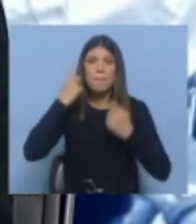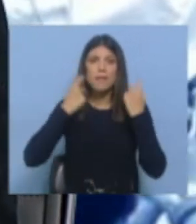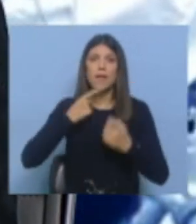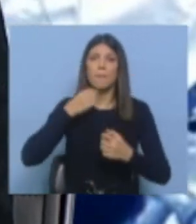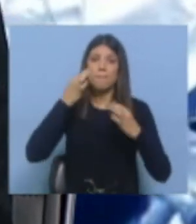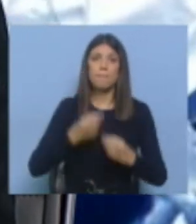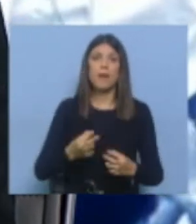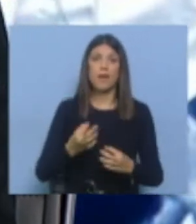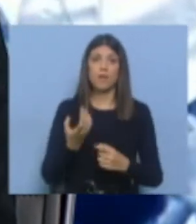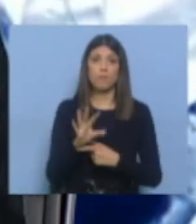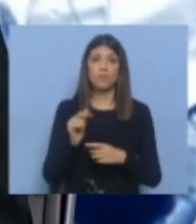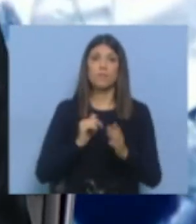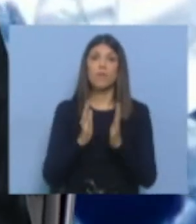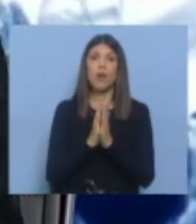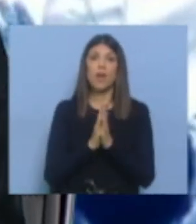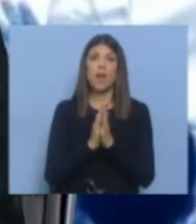fez quando se transformou